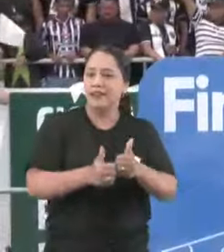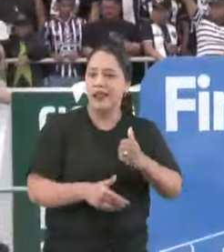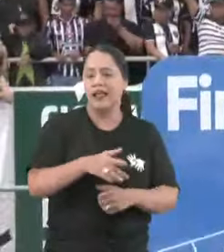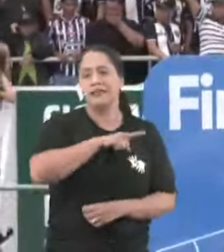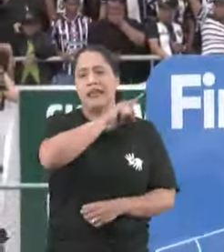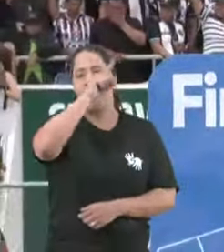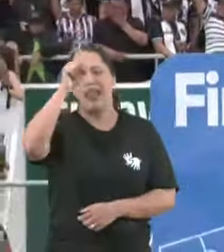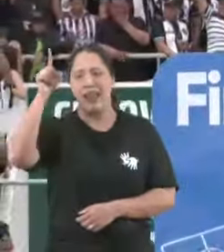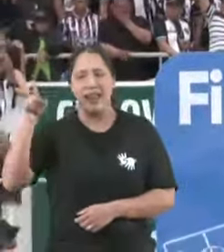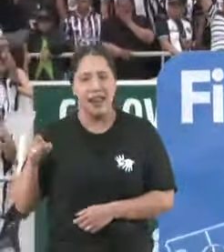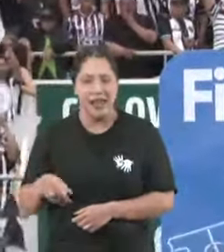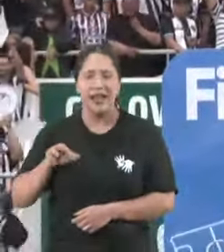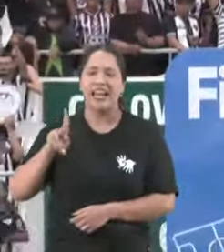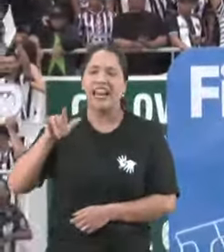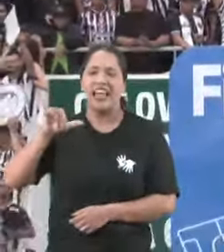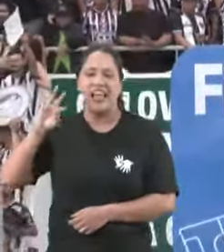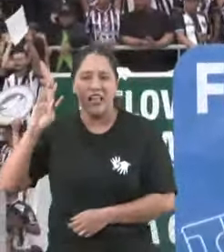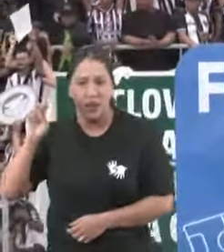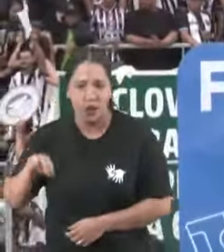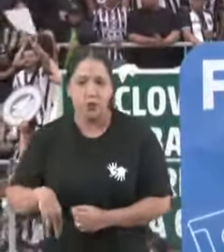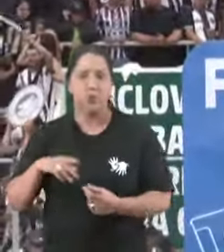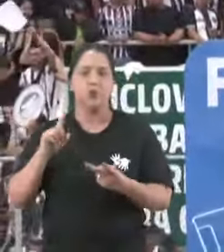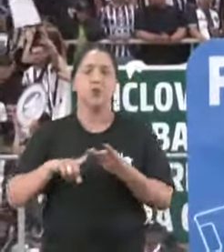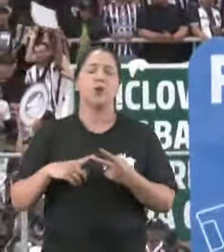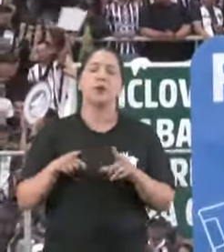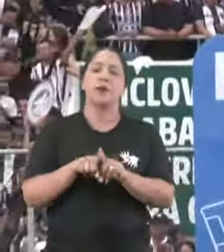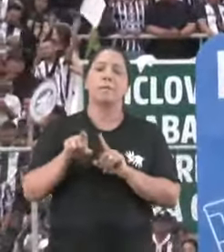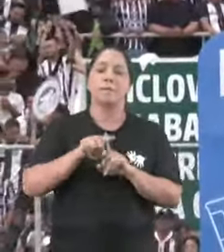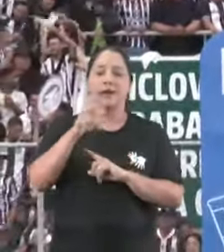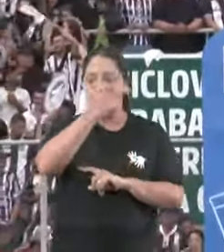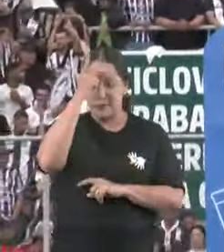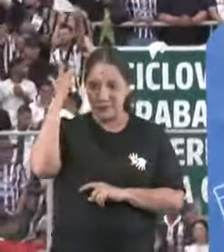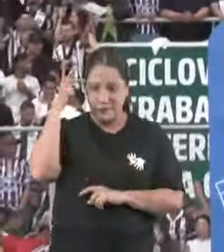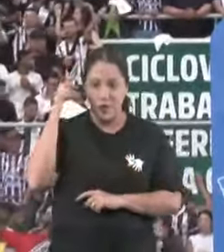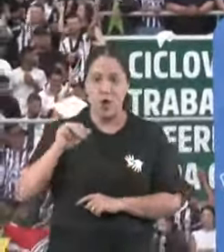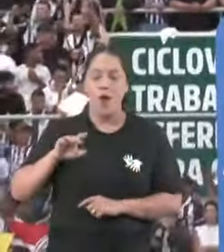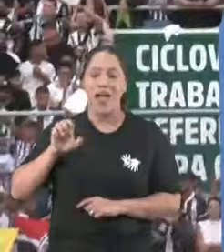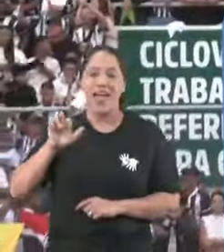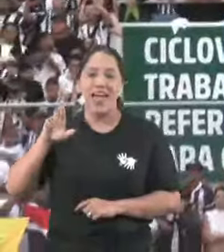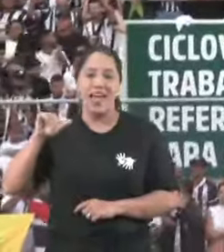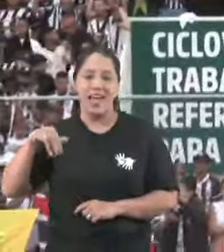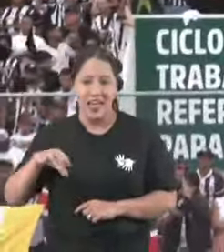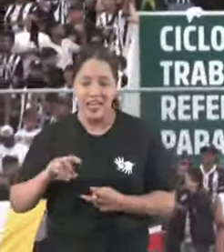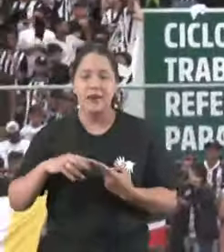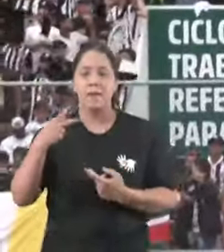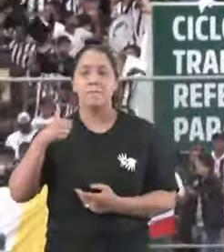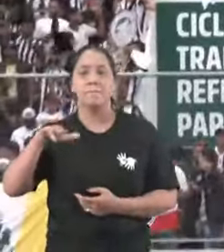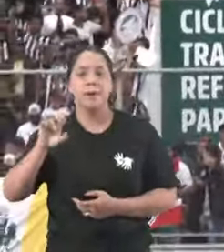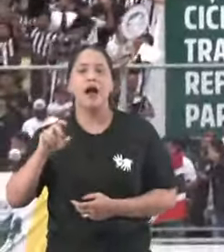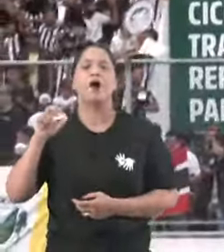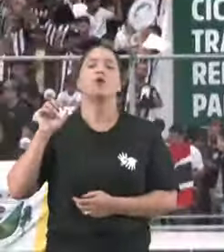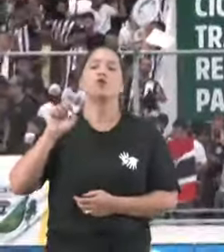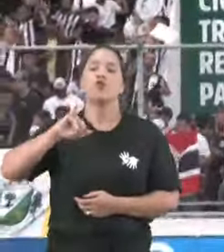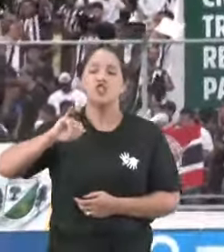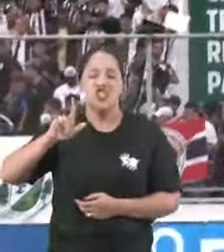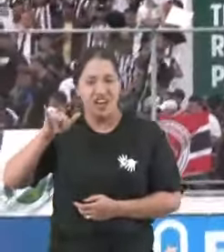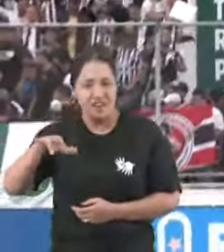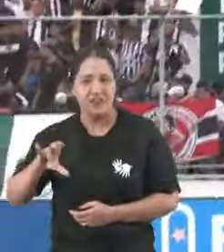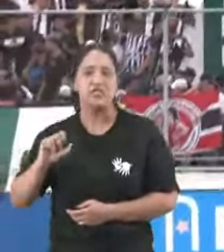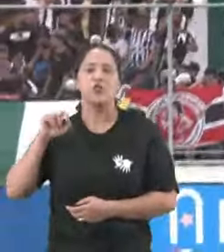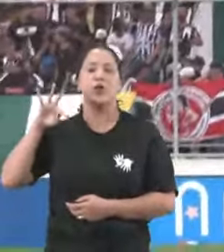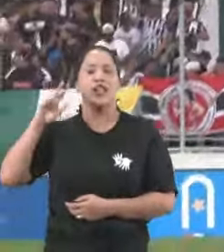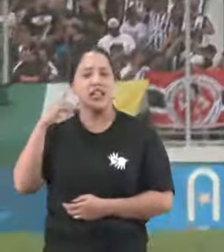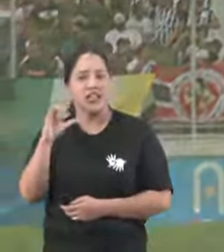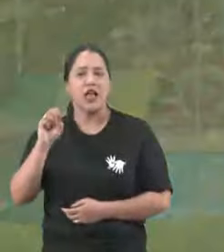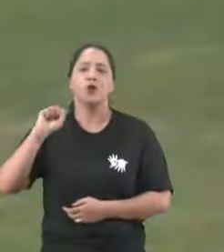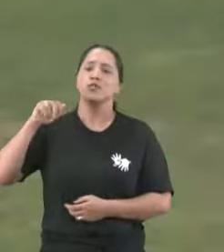espalhados, o Cleilton, o Adjaime, que estão por aqui, a galera que está conosco, o Eric Cabral, o Paulo Silva, o Jefferson José, o Ítalo Amorim, o